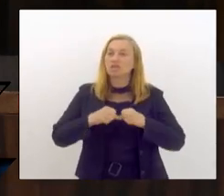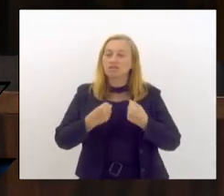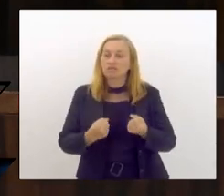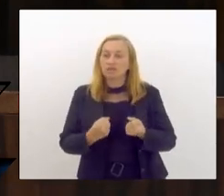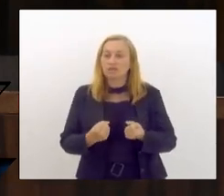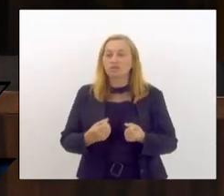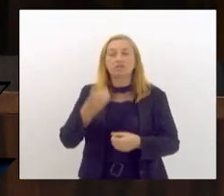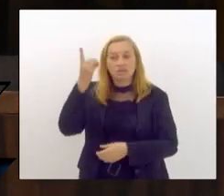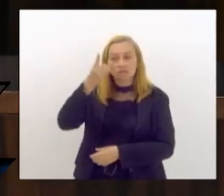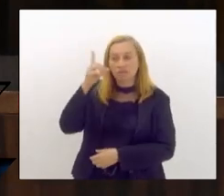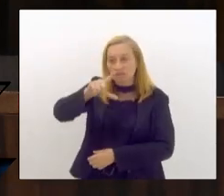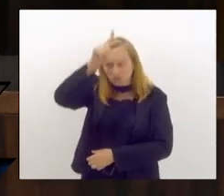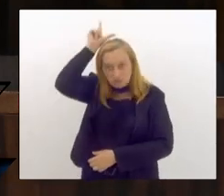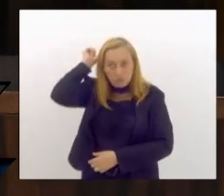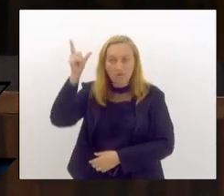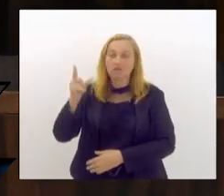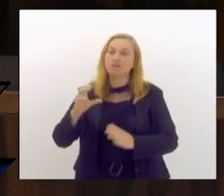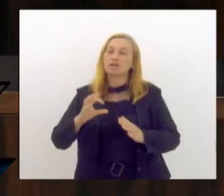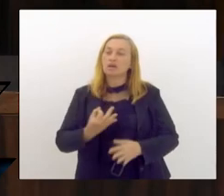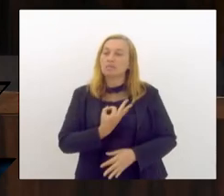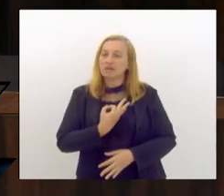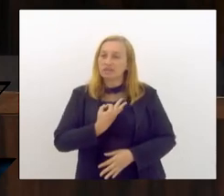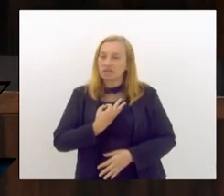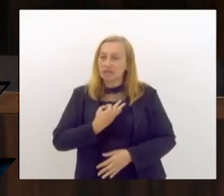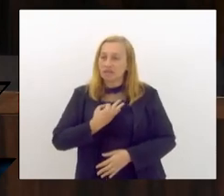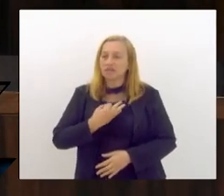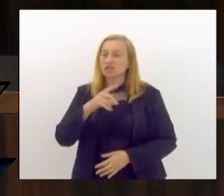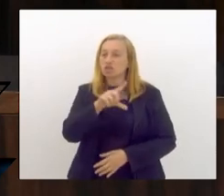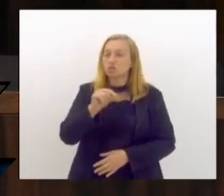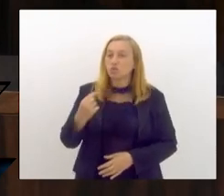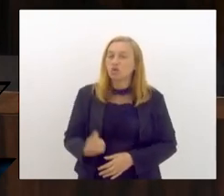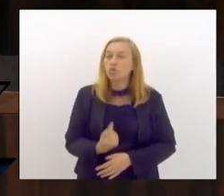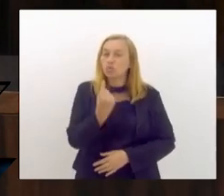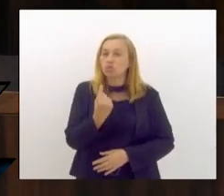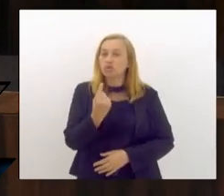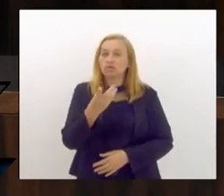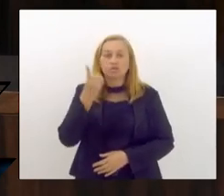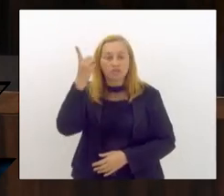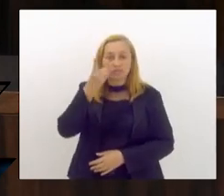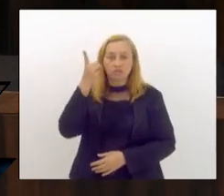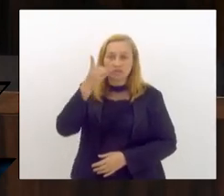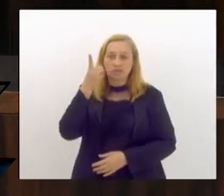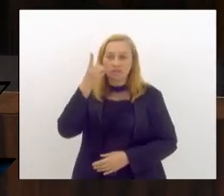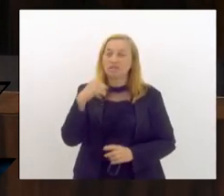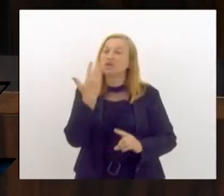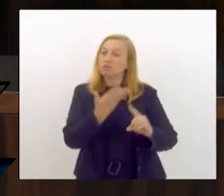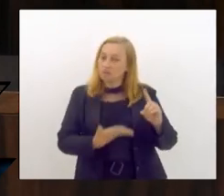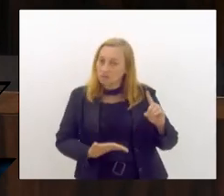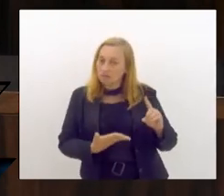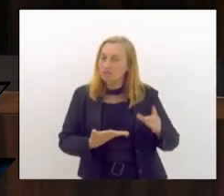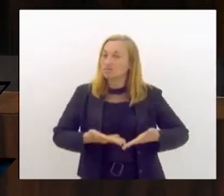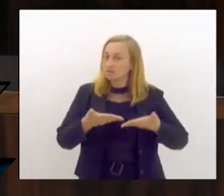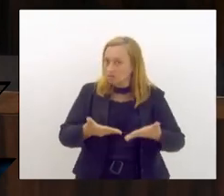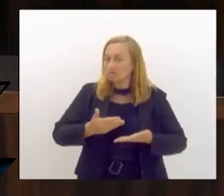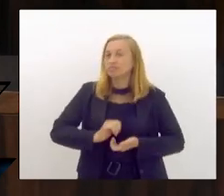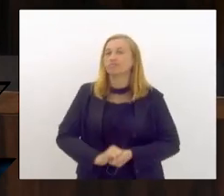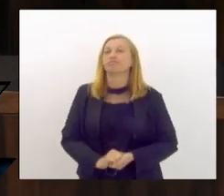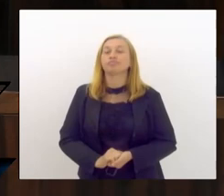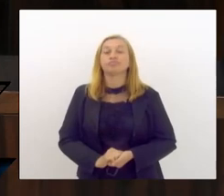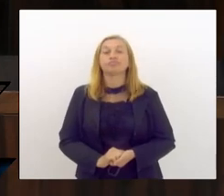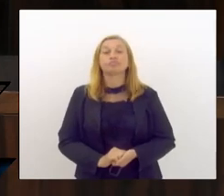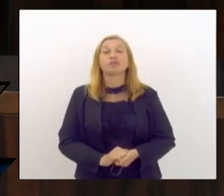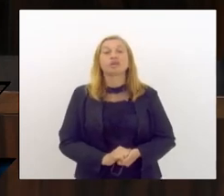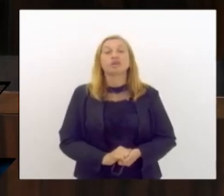medalha deve ser de decisão única do deputado que está oferecendo. E